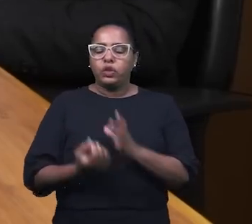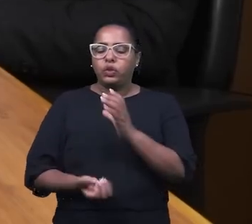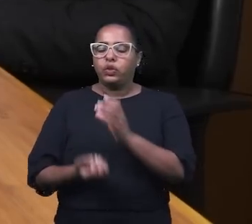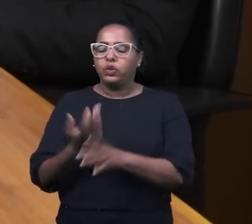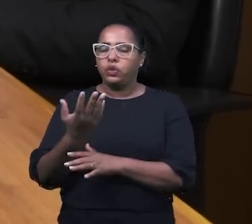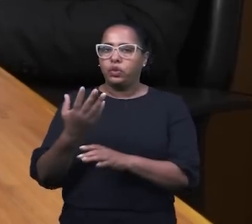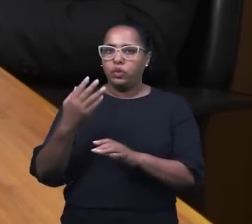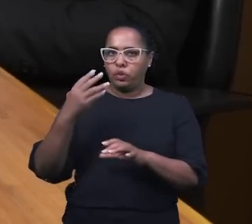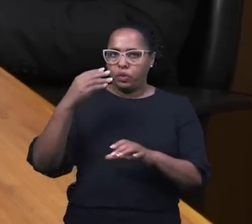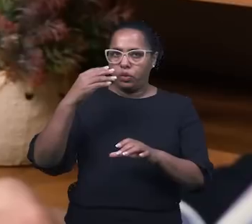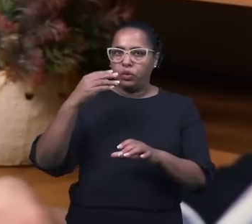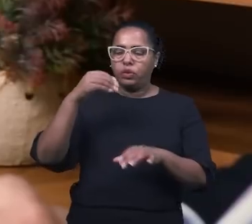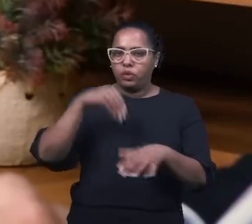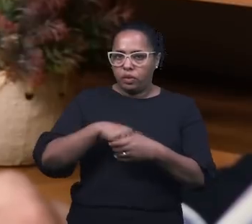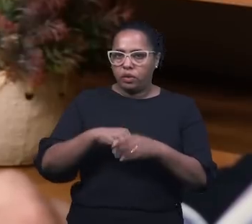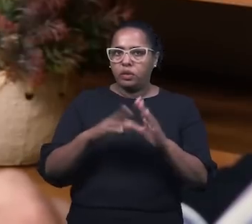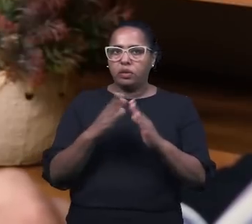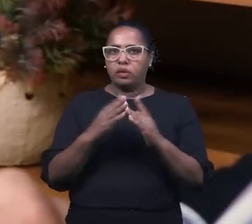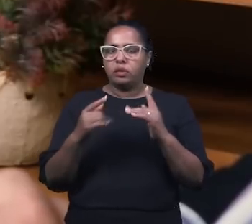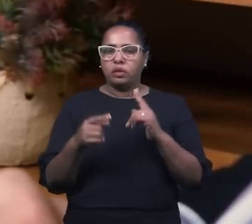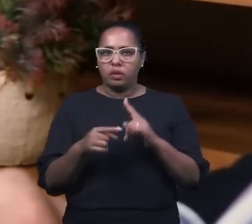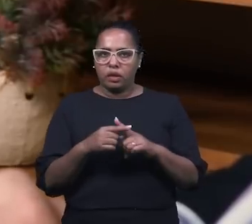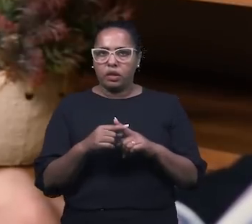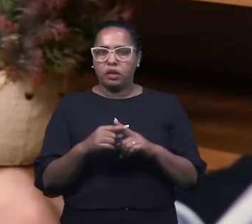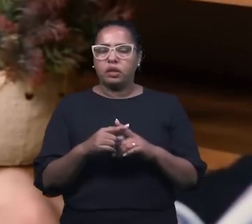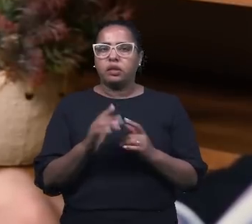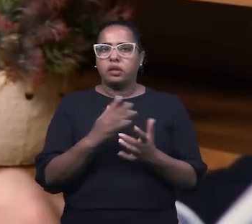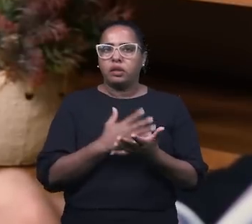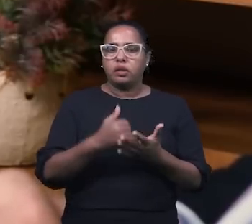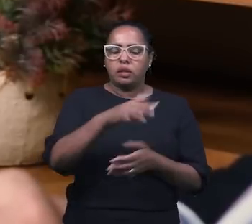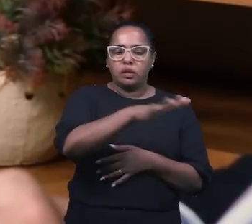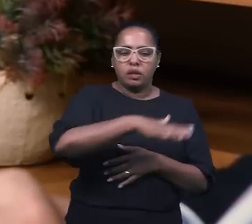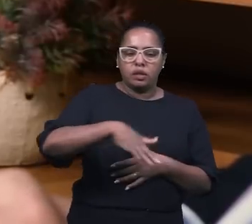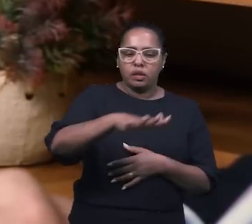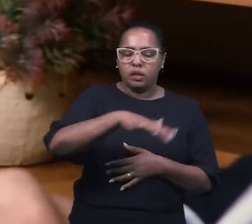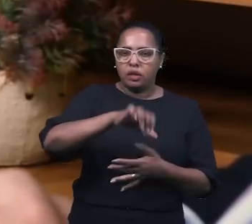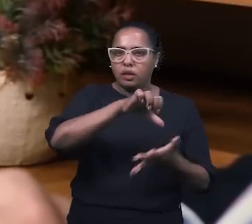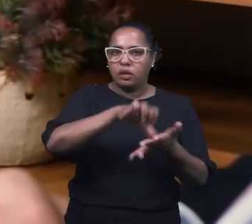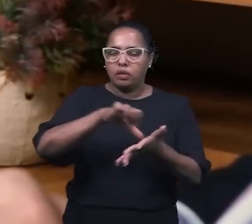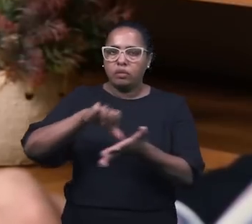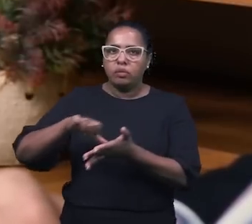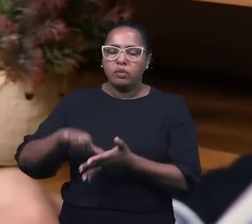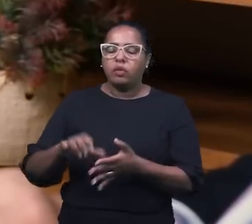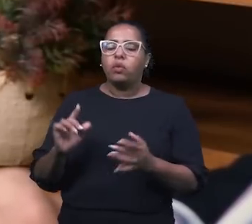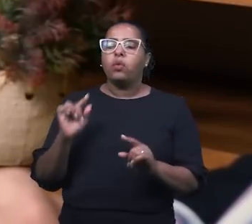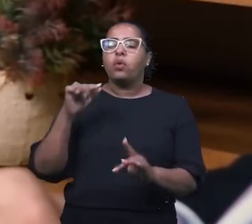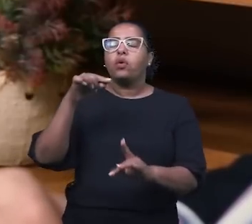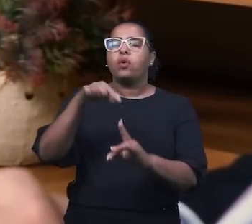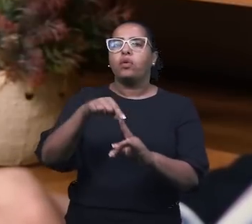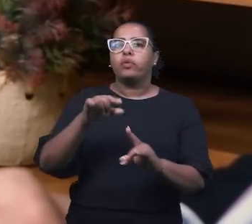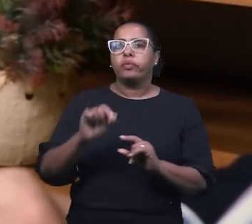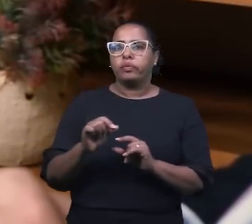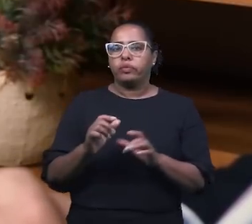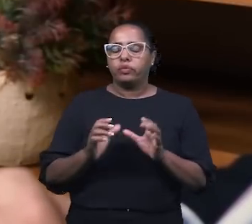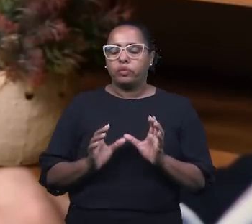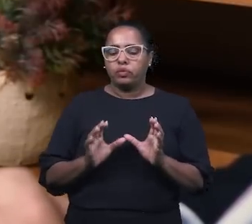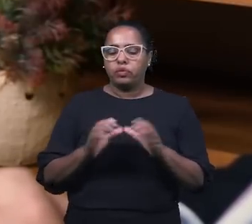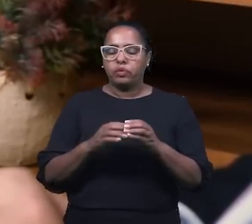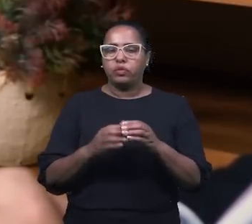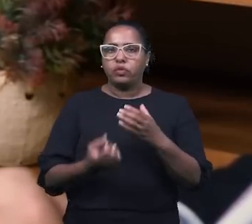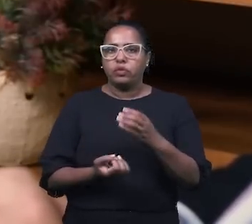surgiu nas igrejas, né? É uma iniciativa das igrejas, das áreas, dos polos, tem o objetivo de